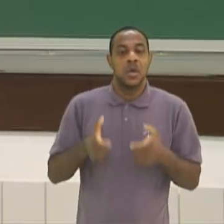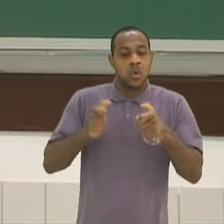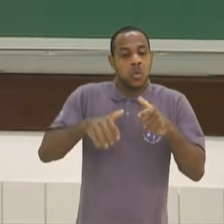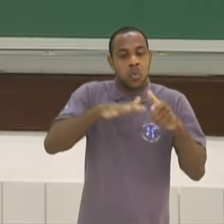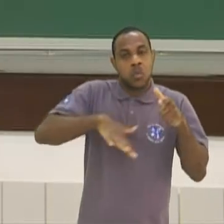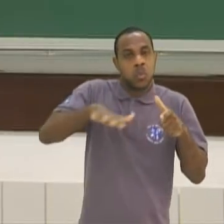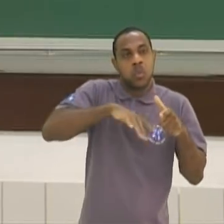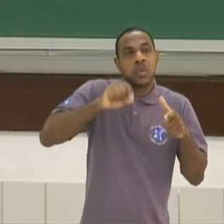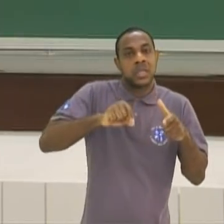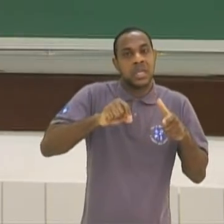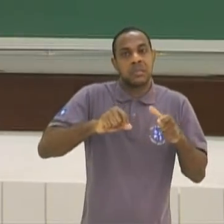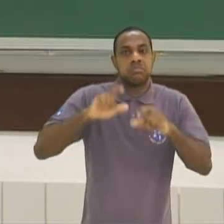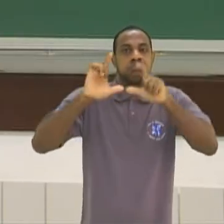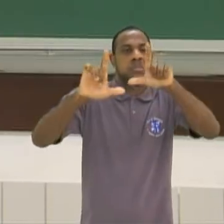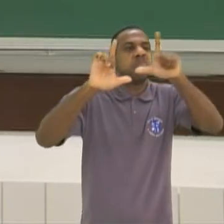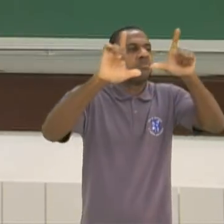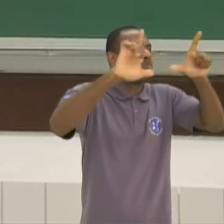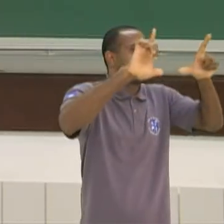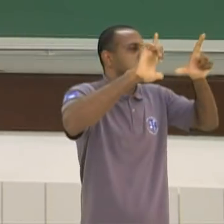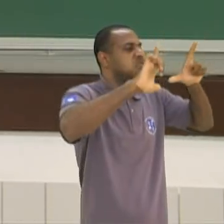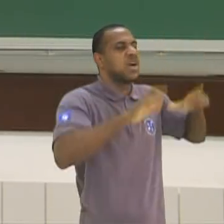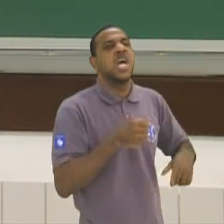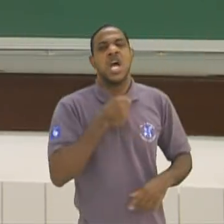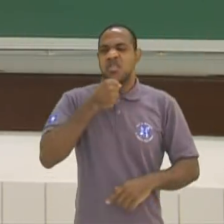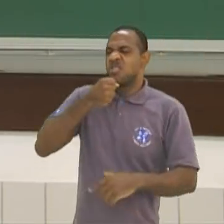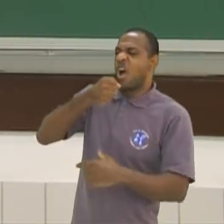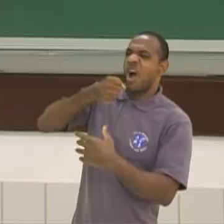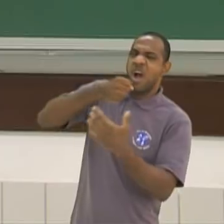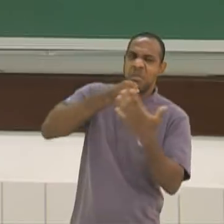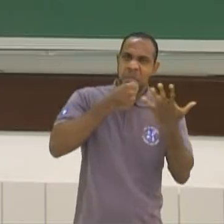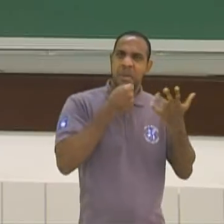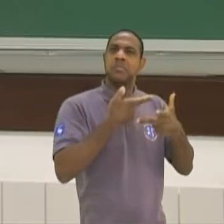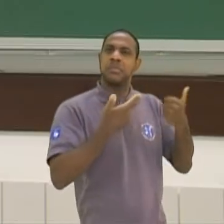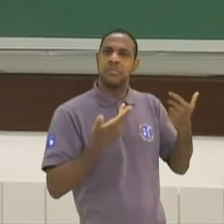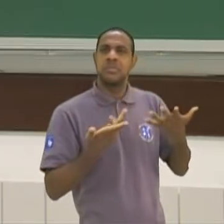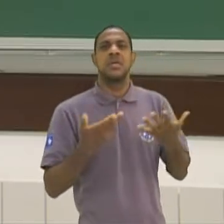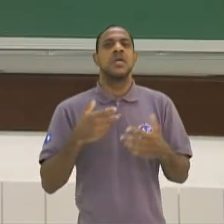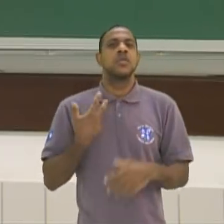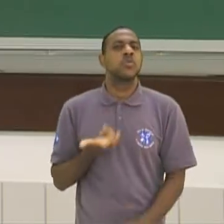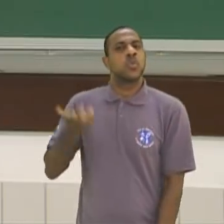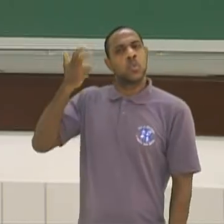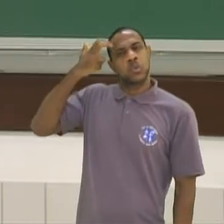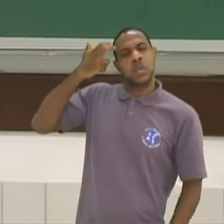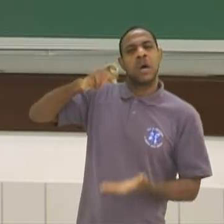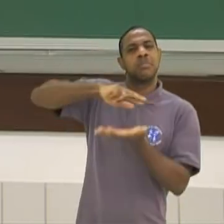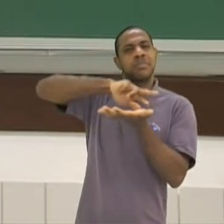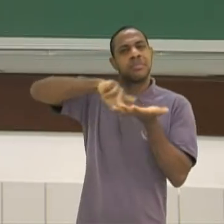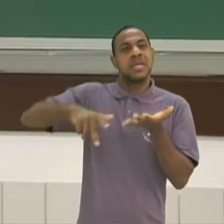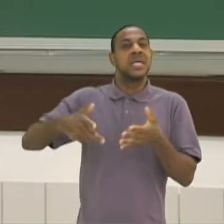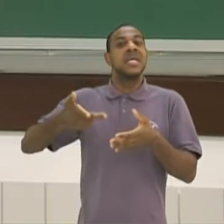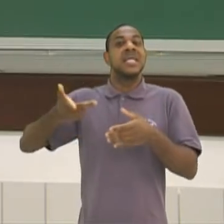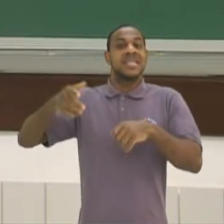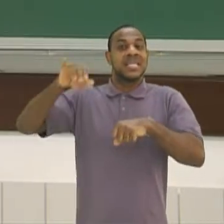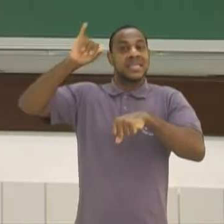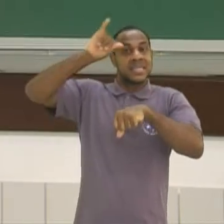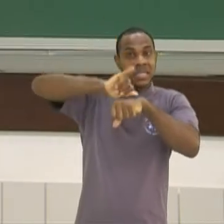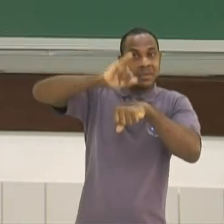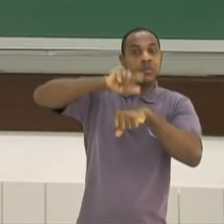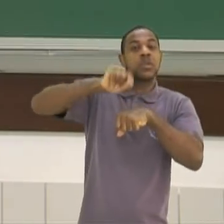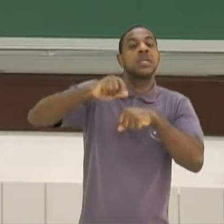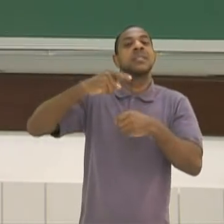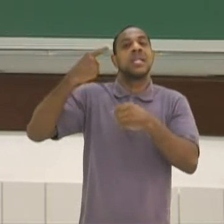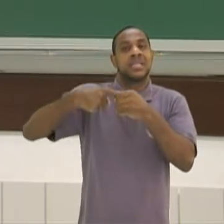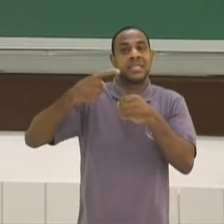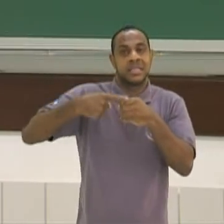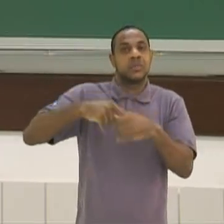de exposições, de shows, de exposições culturais e shows na cidade do Rio de Janeiro, o